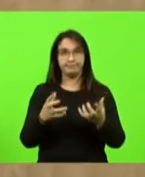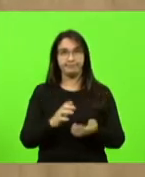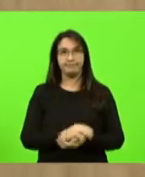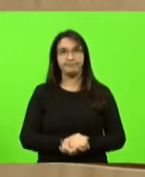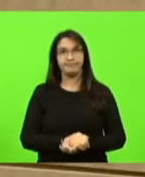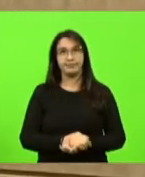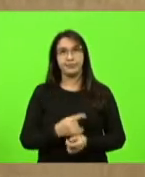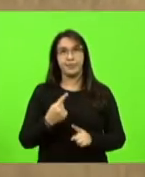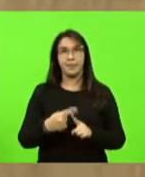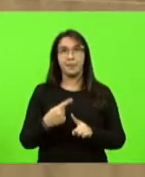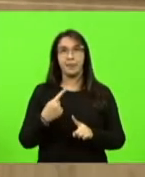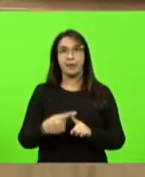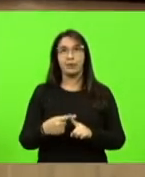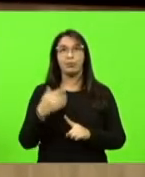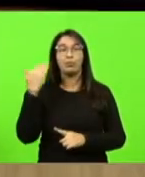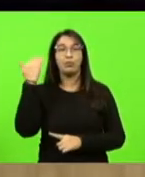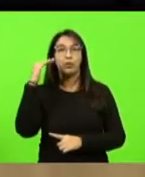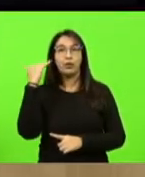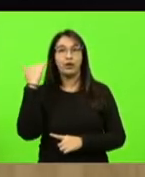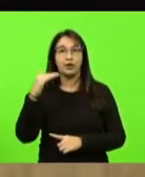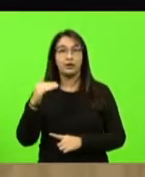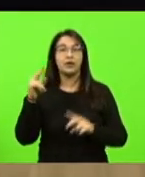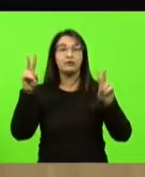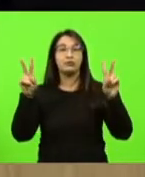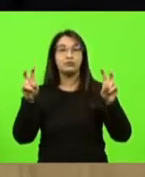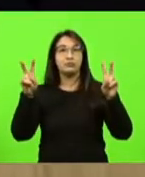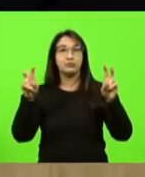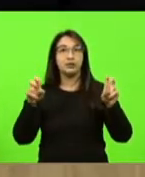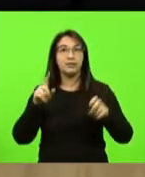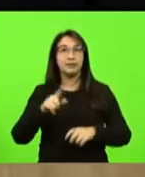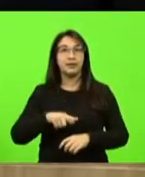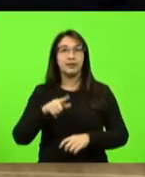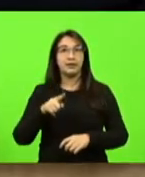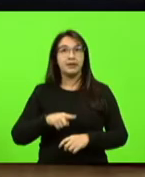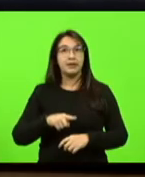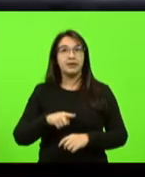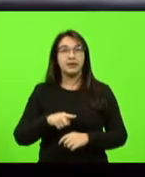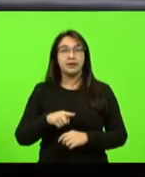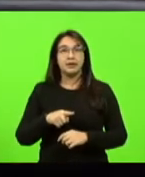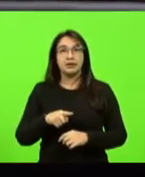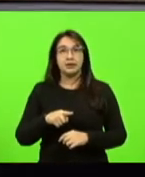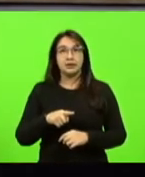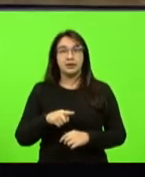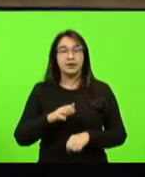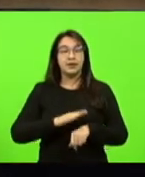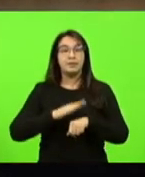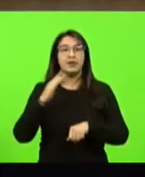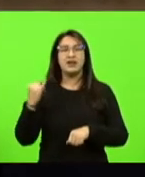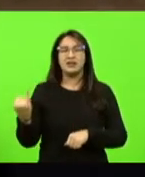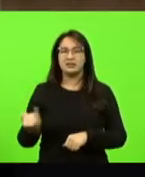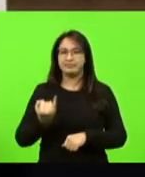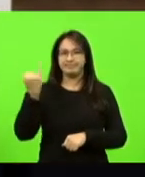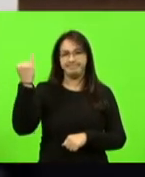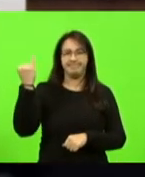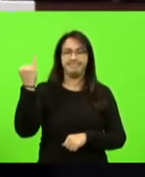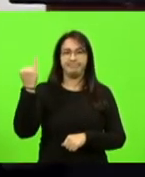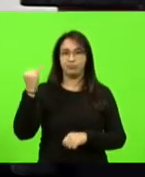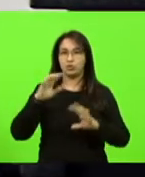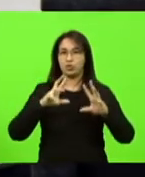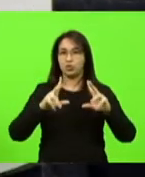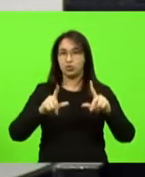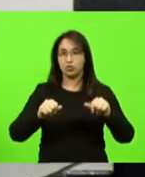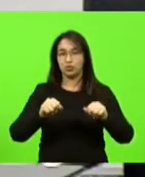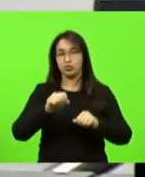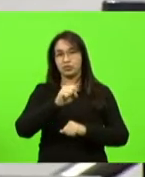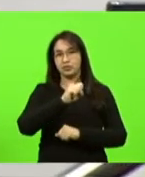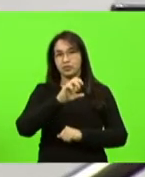pois entendo que o assunto, senhor presidente, é da mais alta importância para todos nós